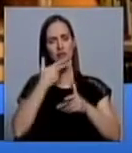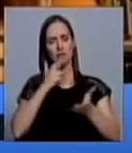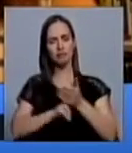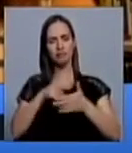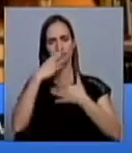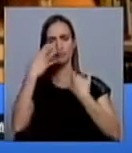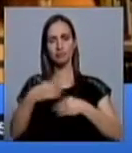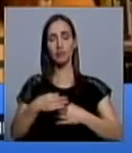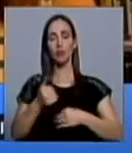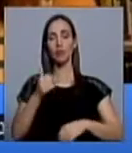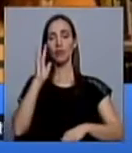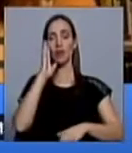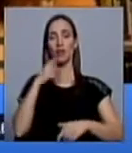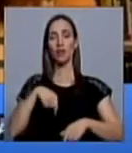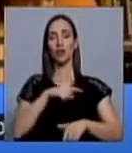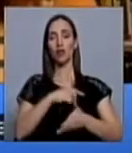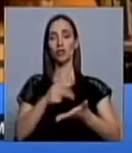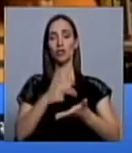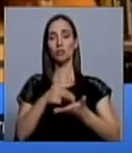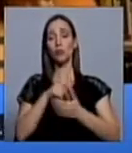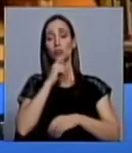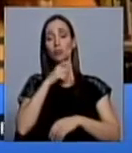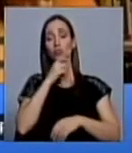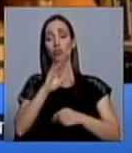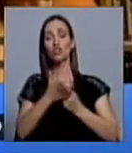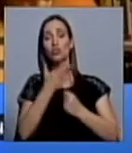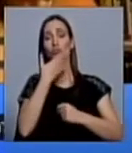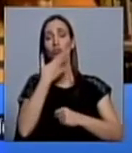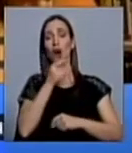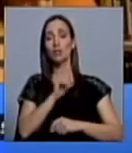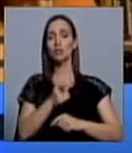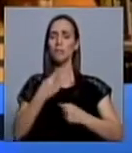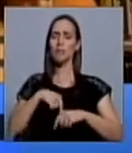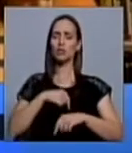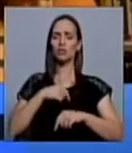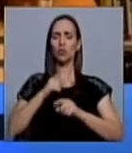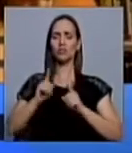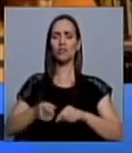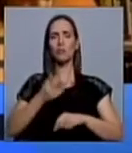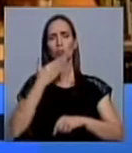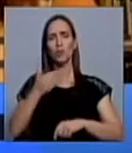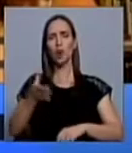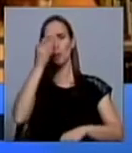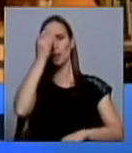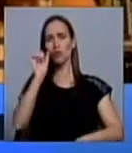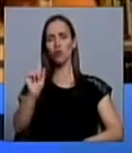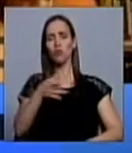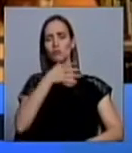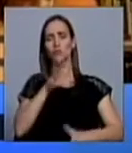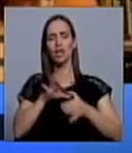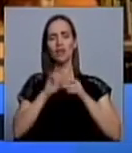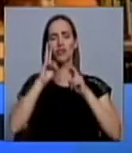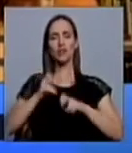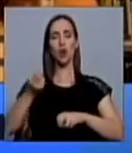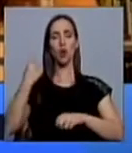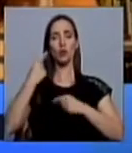Estamos ainda à espera das eventuais medidas de coação, mas eu começava por lhe pedir um comentário a esta investigação que ontem ficámos a